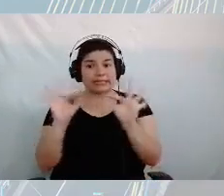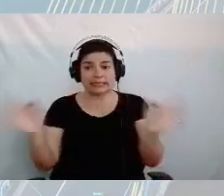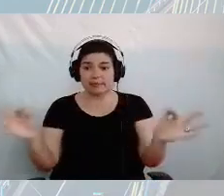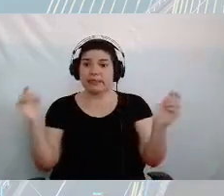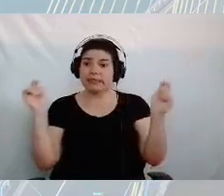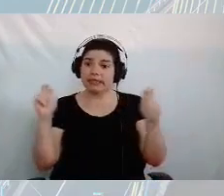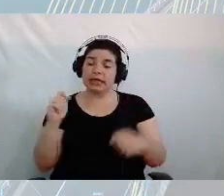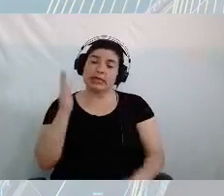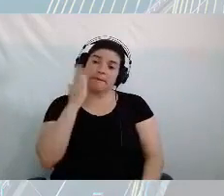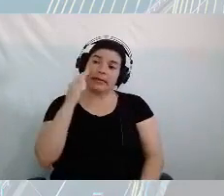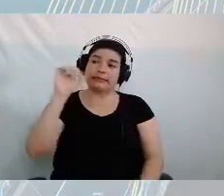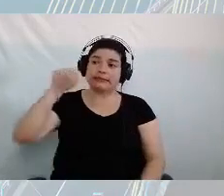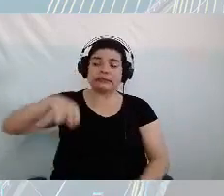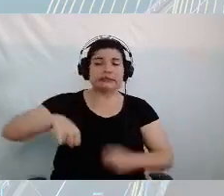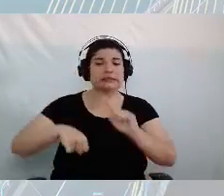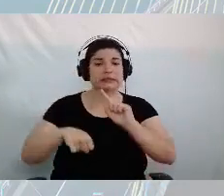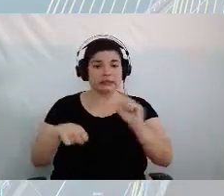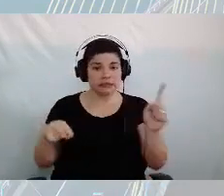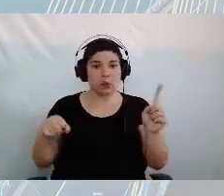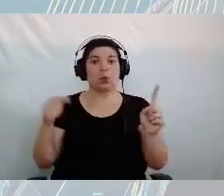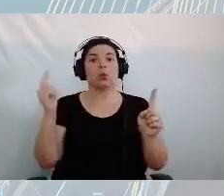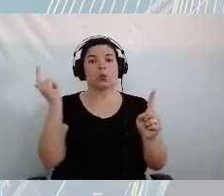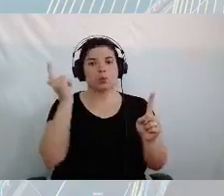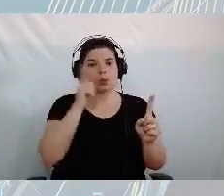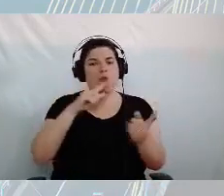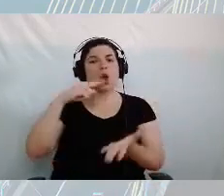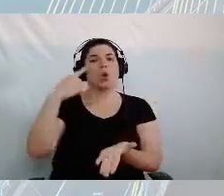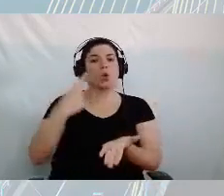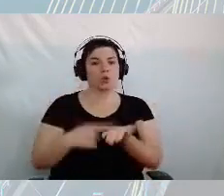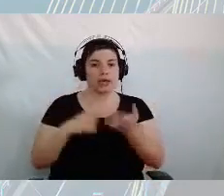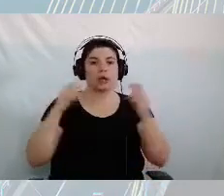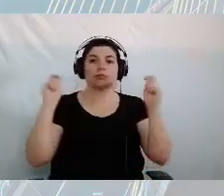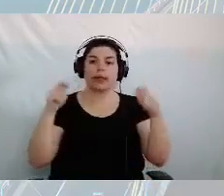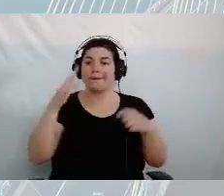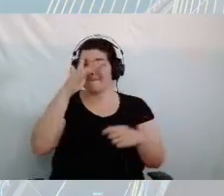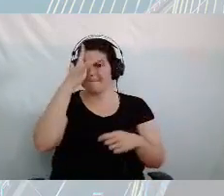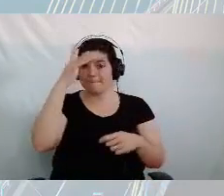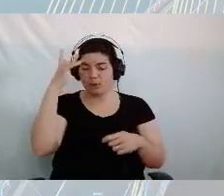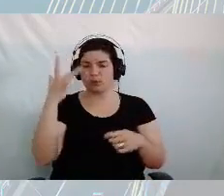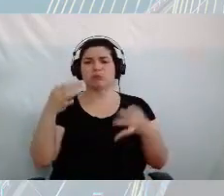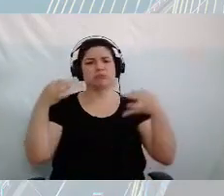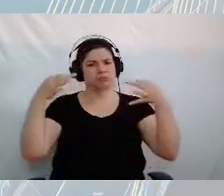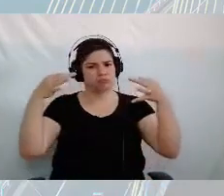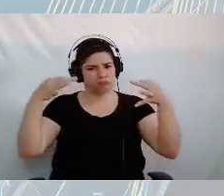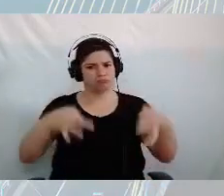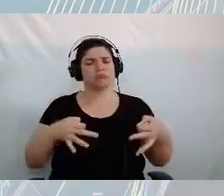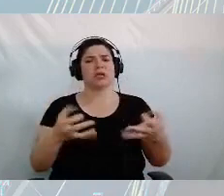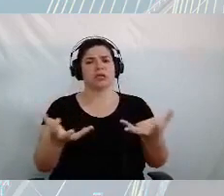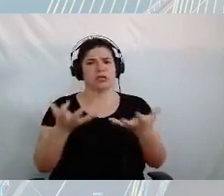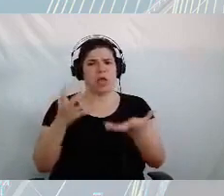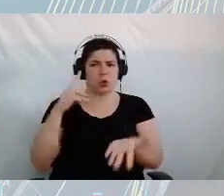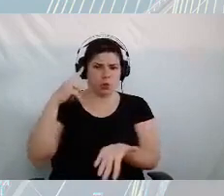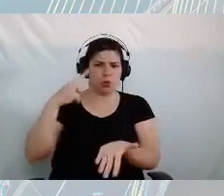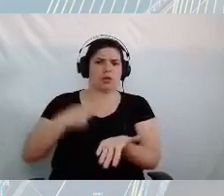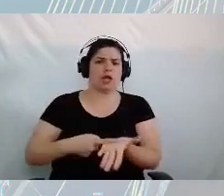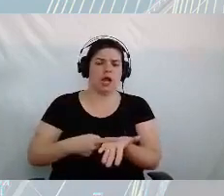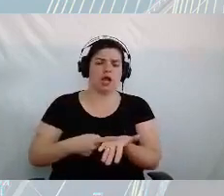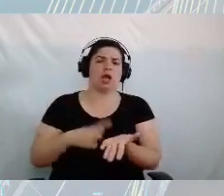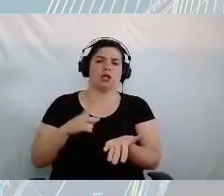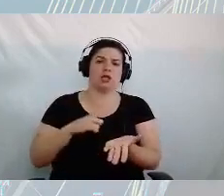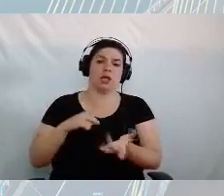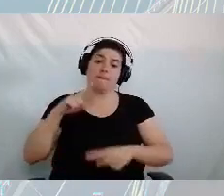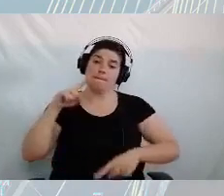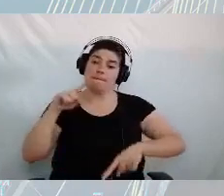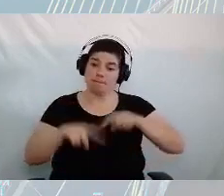sims e os nãos. Isso estabelece contratos, mantém as pessoas firmes e vívidas daquilo que foi combinado. Assim, o produto